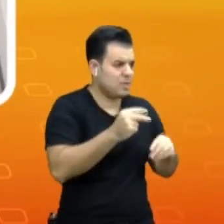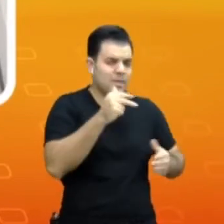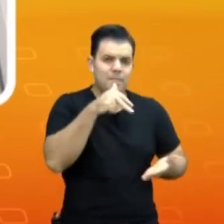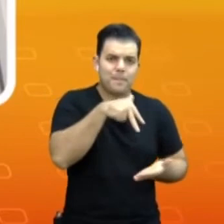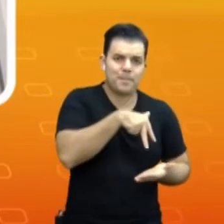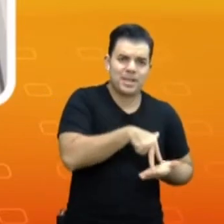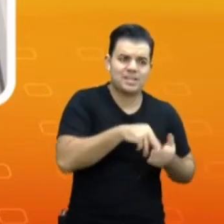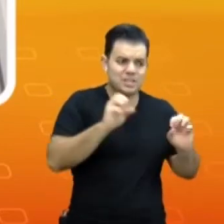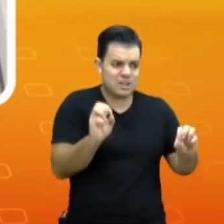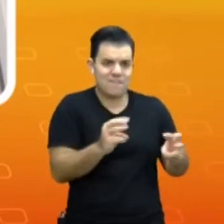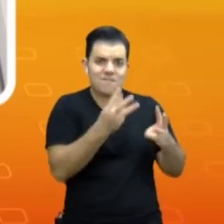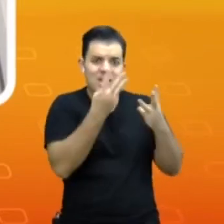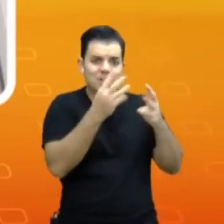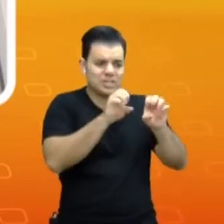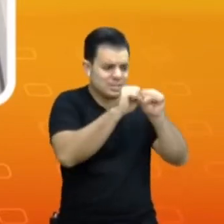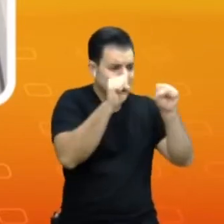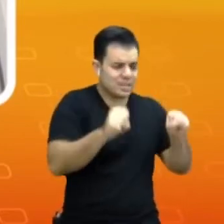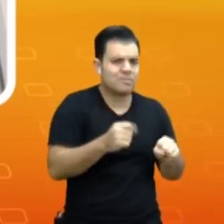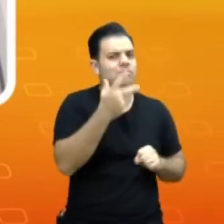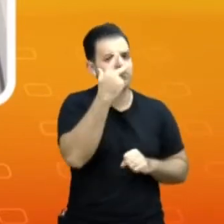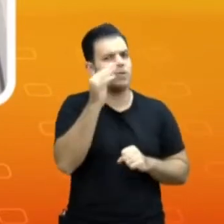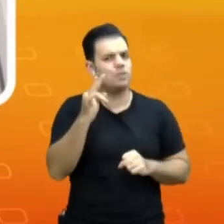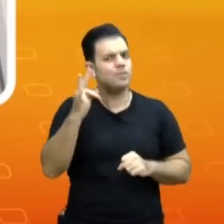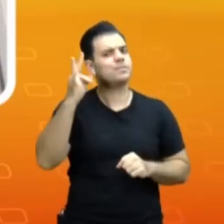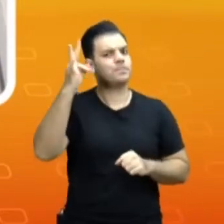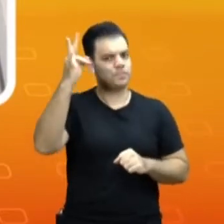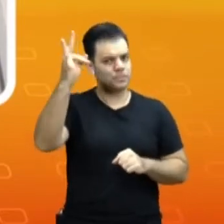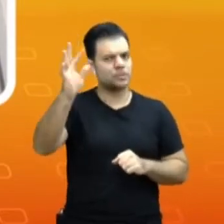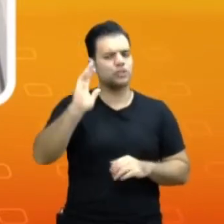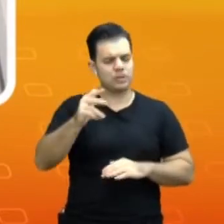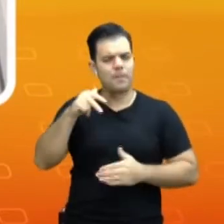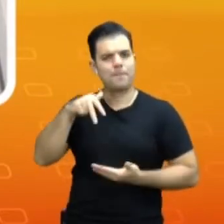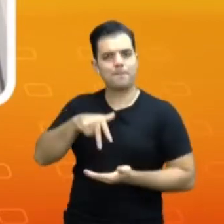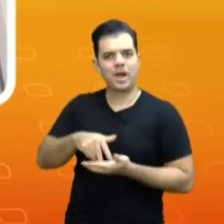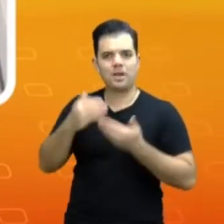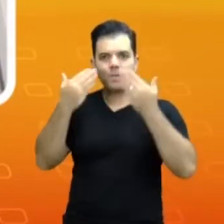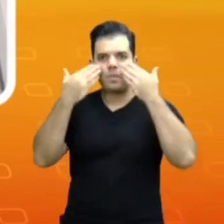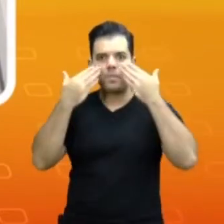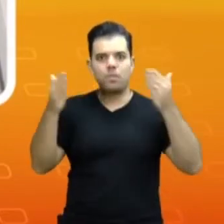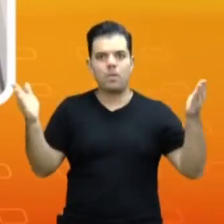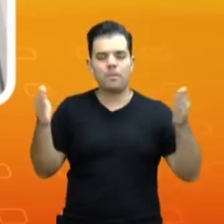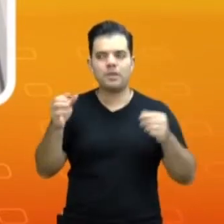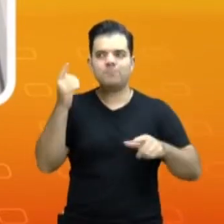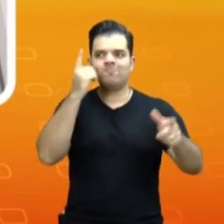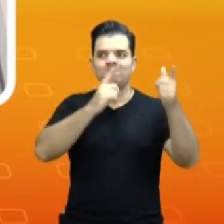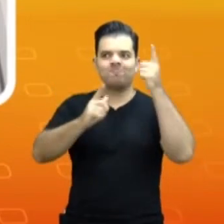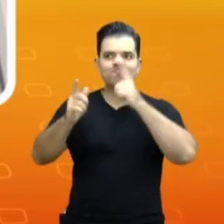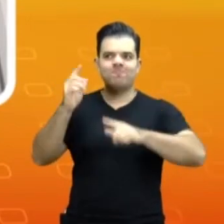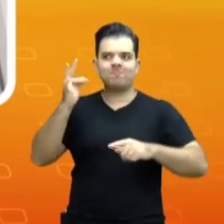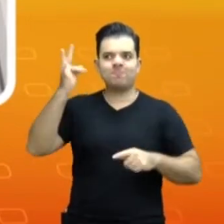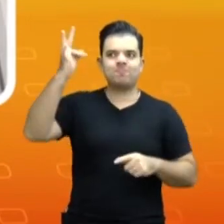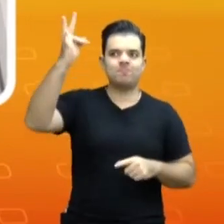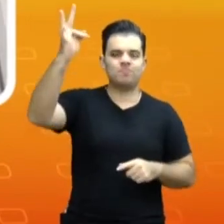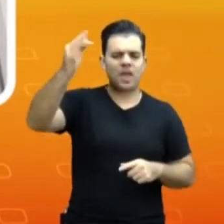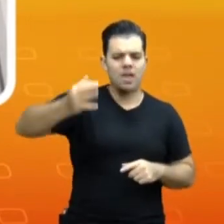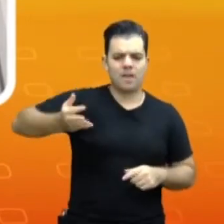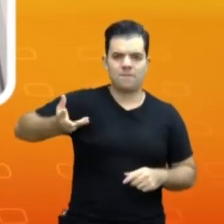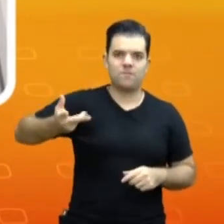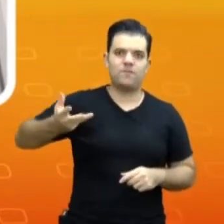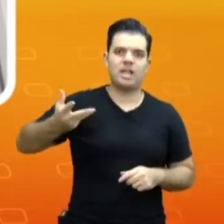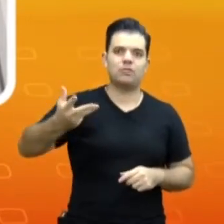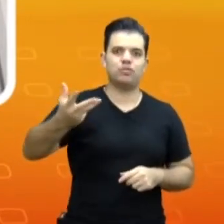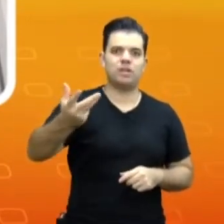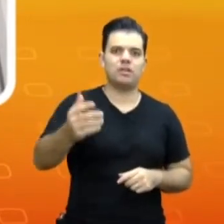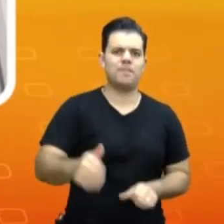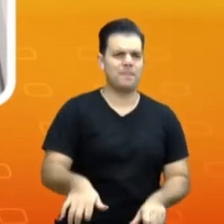nesses eventos. Esse é o futuro, que ele já está aqui, mas o que a gente vai conseguir lá na frente é a velocidade nessa